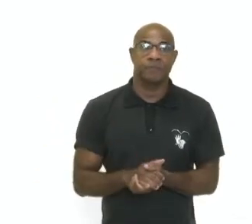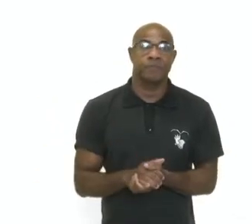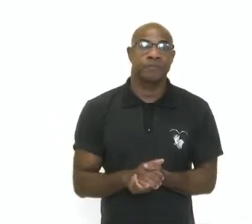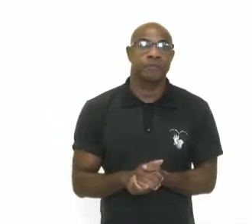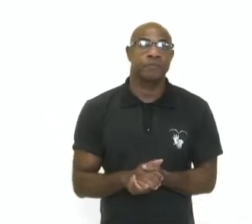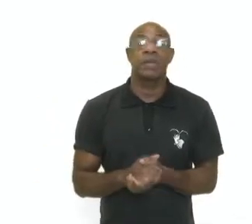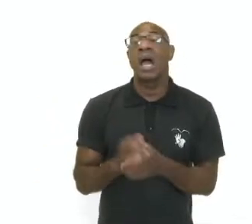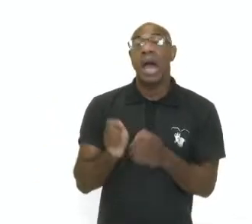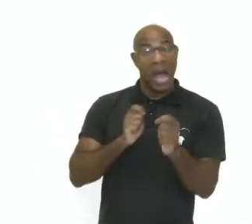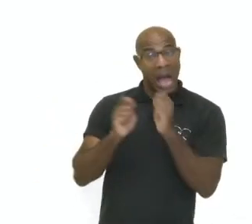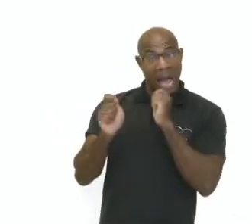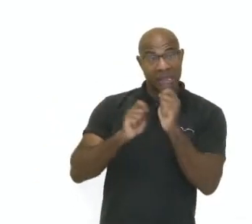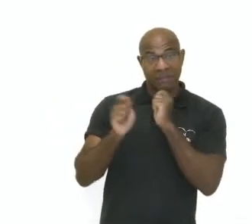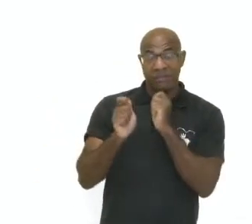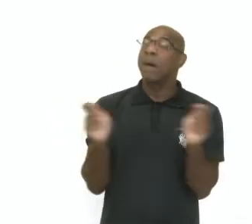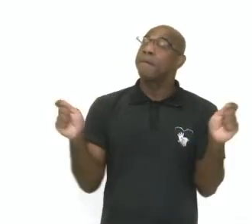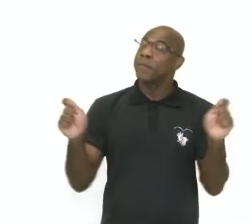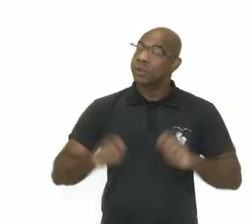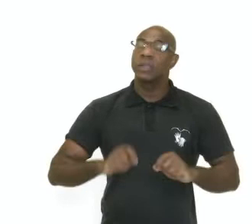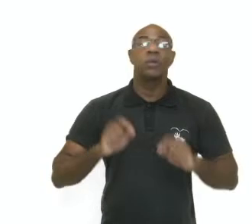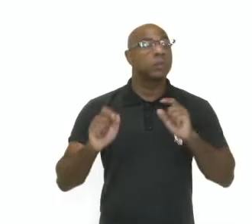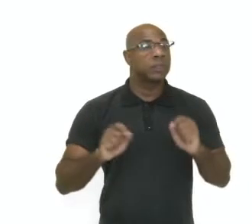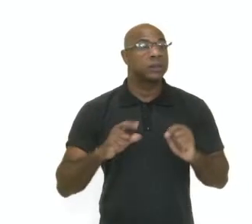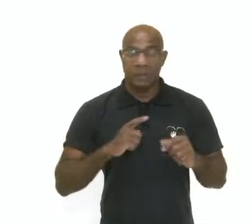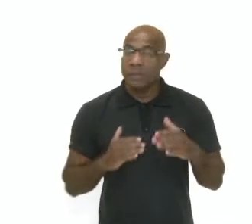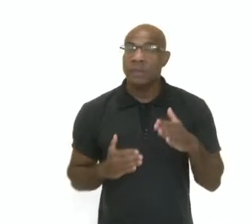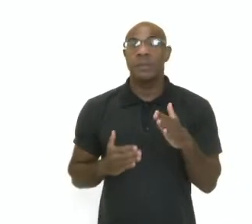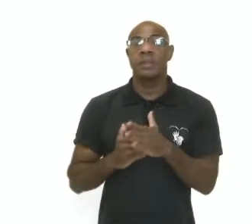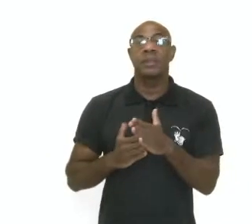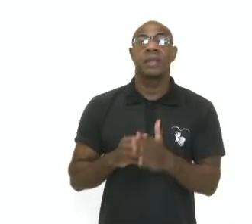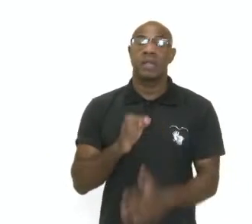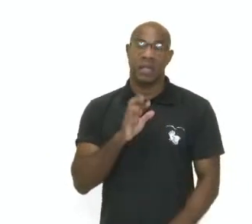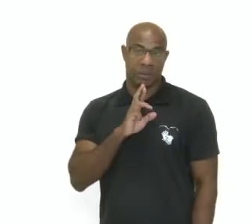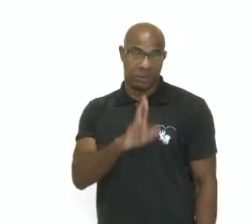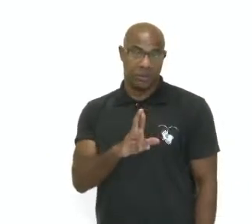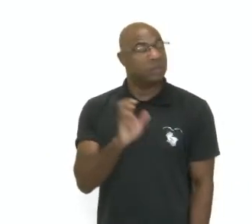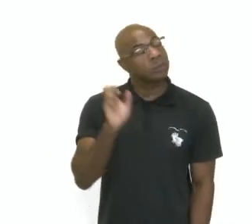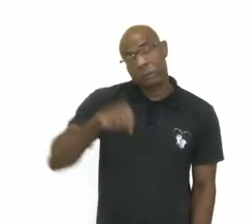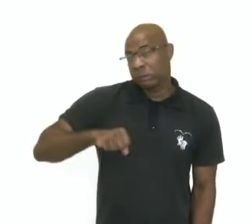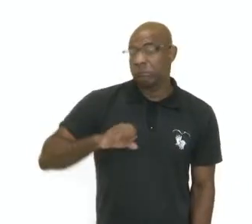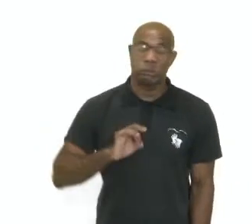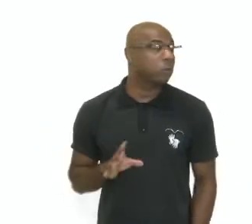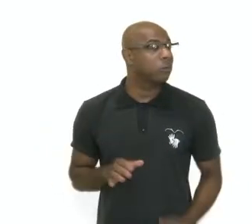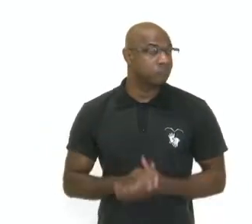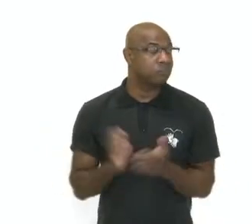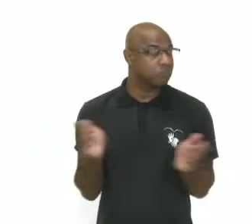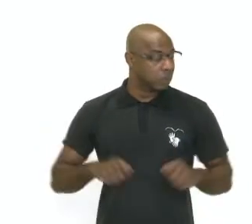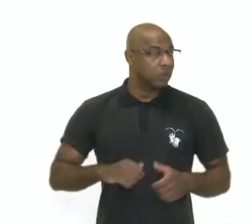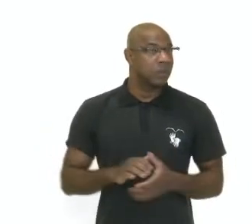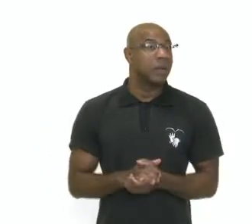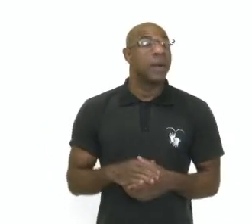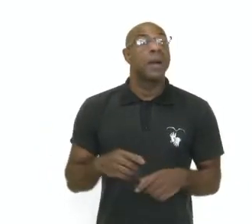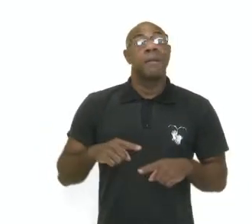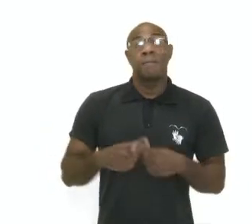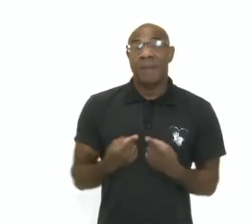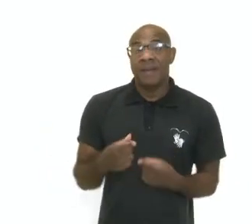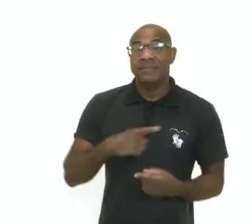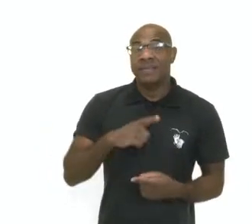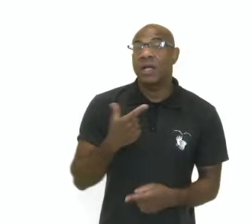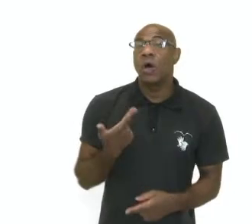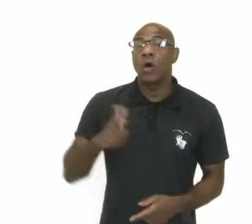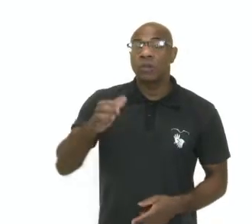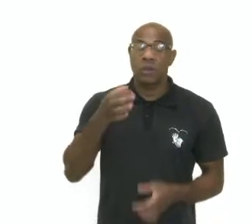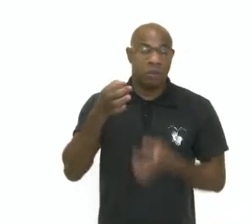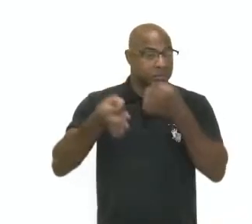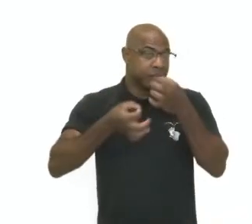A entrevista poderia se limitar a responder apenas sim, mas ela traz outras questões para